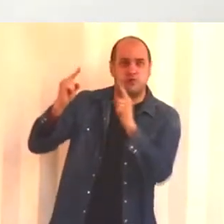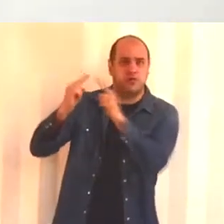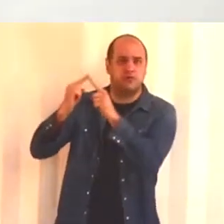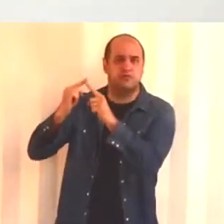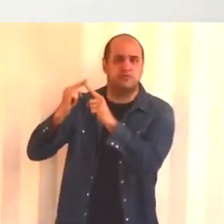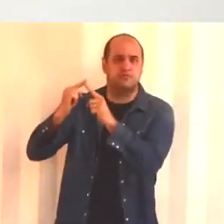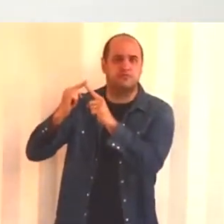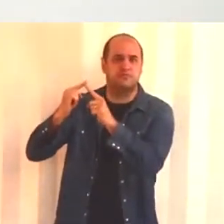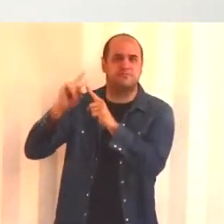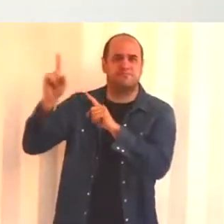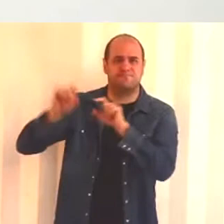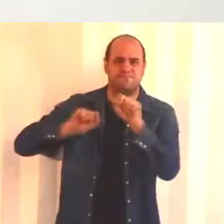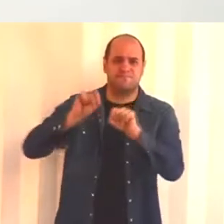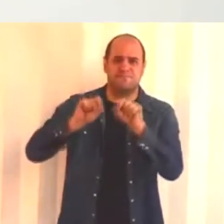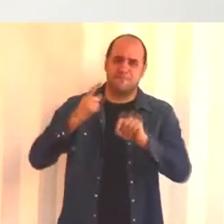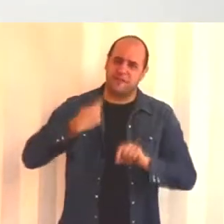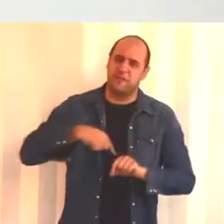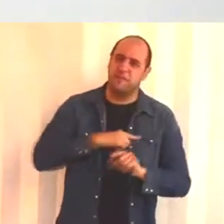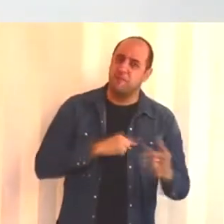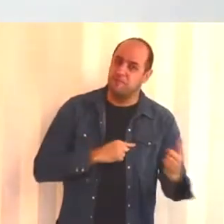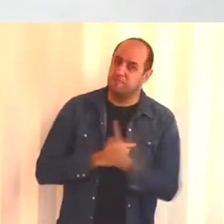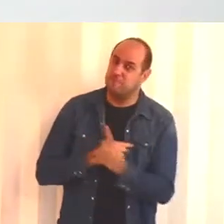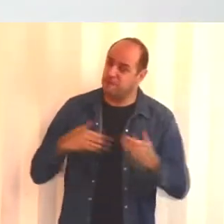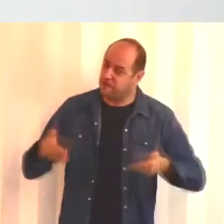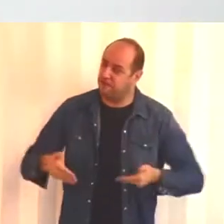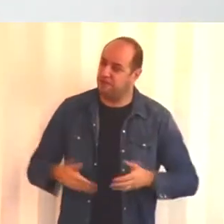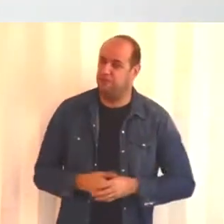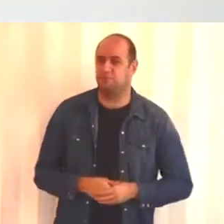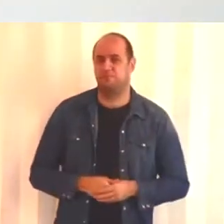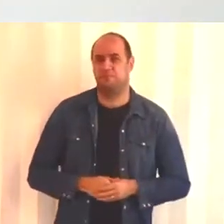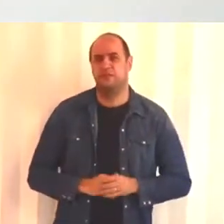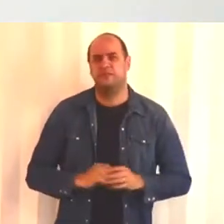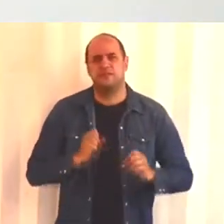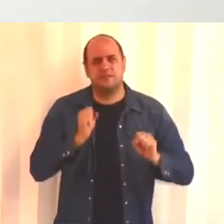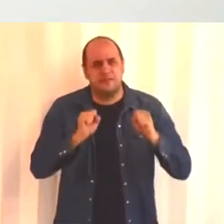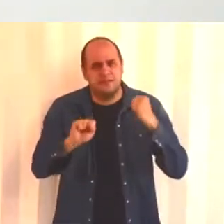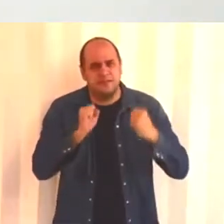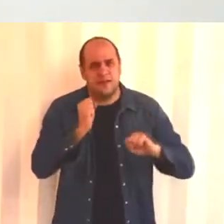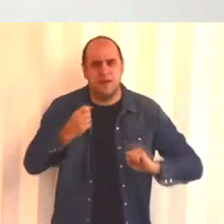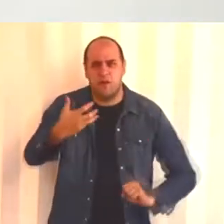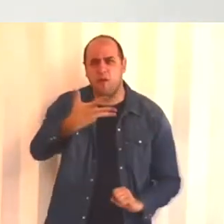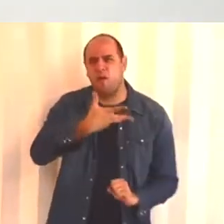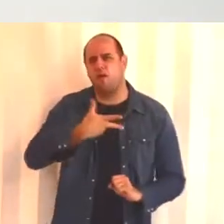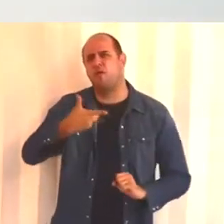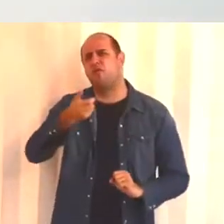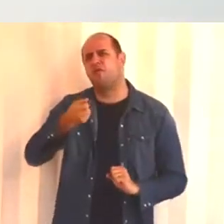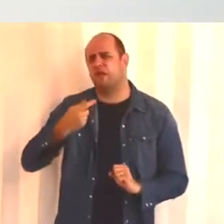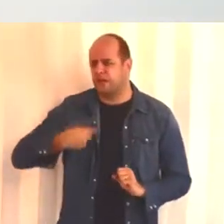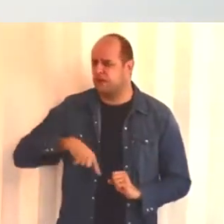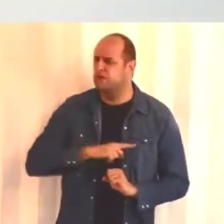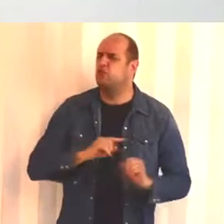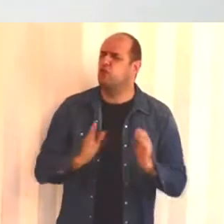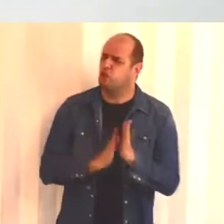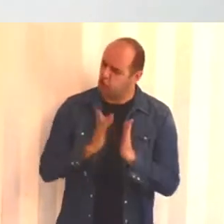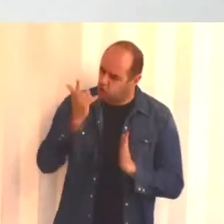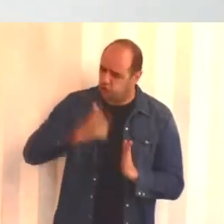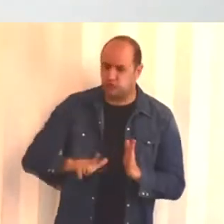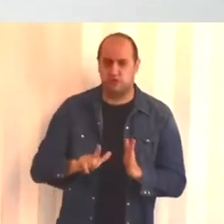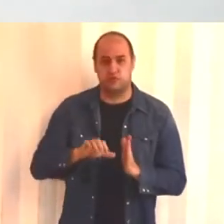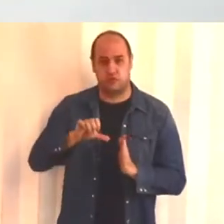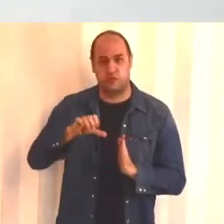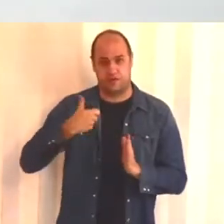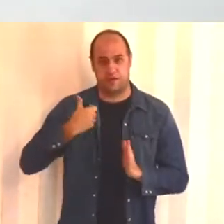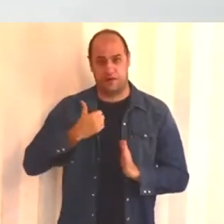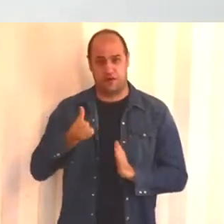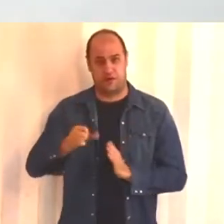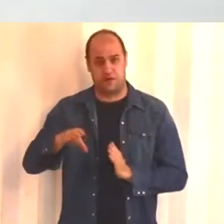aqui. E este salmo nos convida a louvarmos a Ele mais uma vez, não só pelos 90 anos do coro geral da